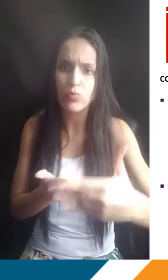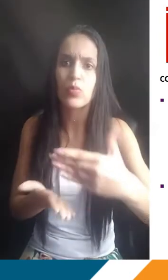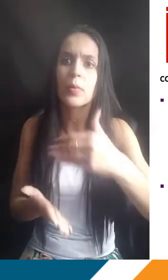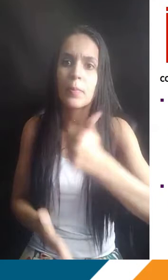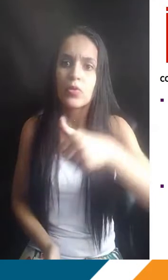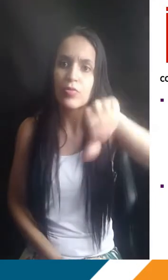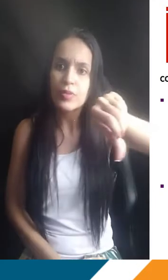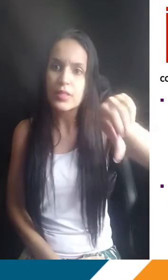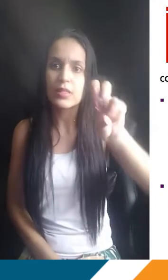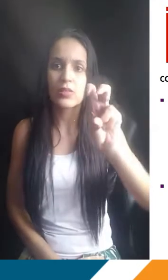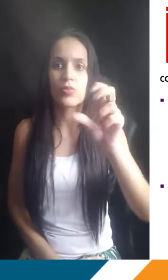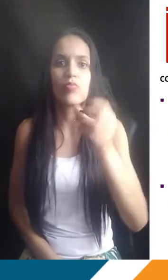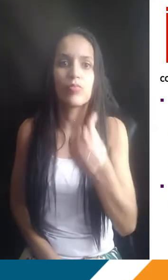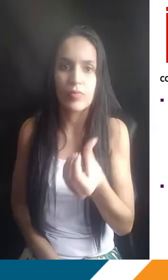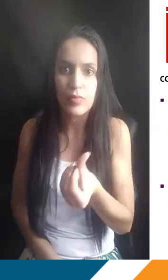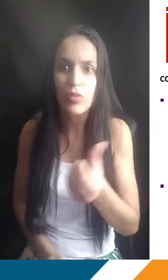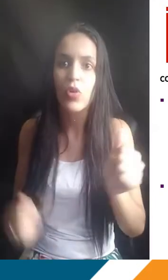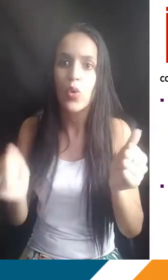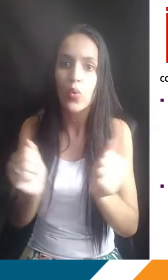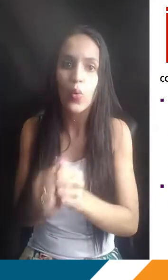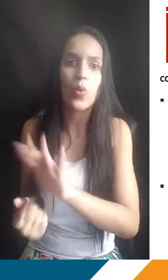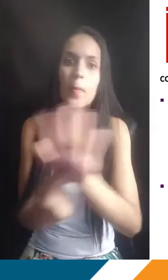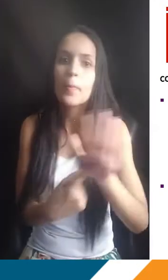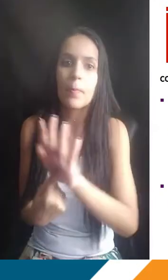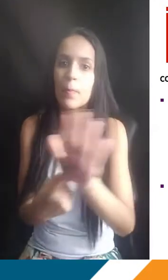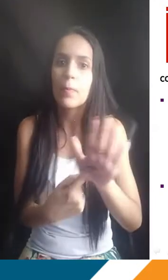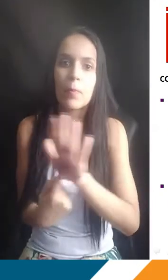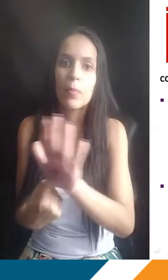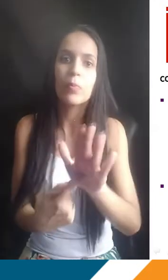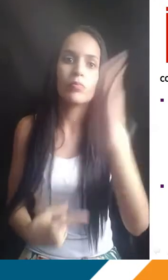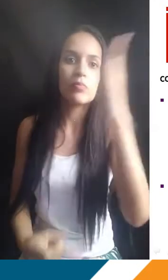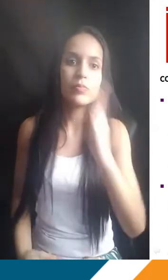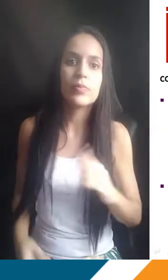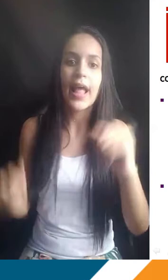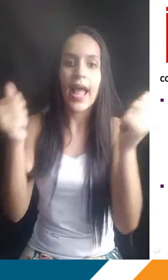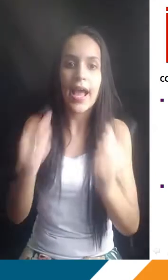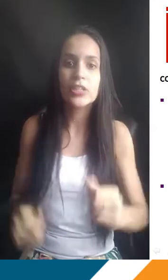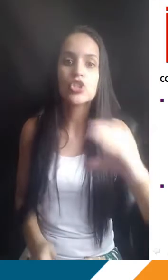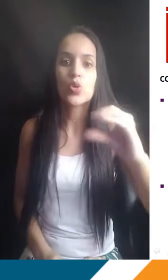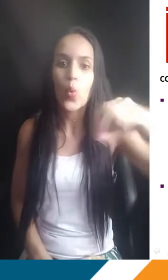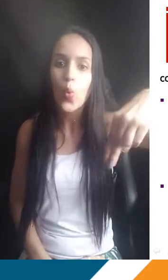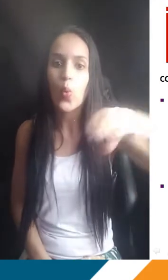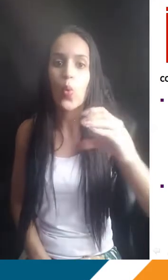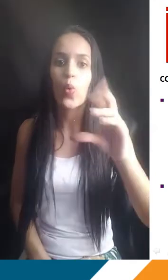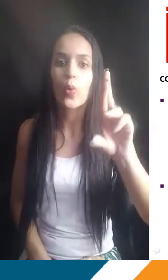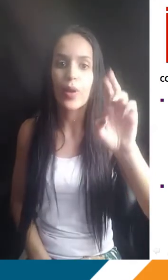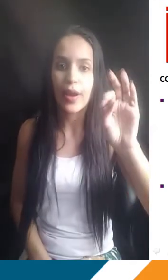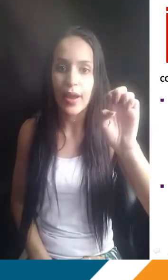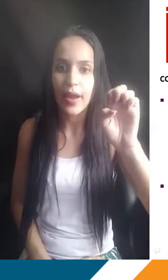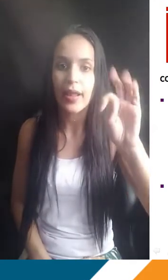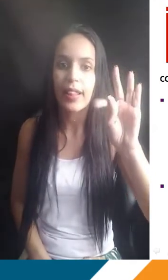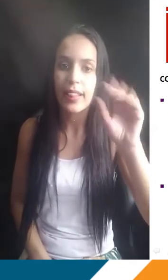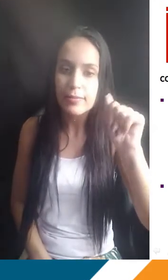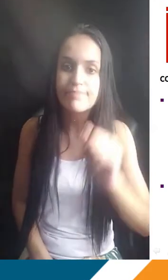a realização de uma exposição no Museu de Arte Moderna de São Paulo. Bom, algumas características do concretismo, né? A gente tem aí a valorização